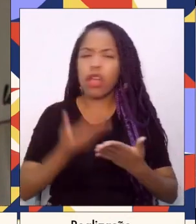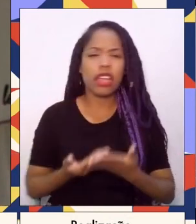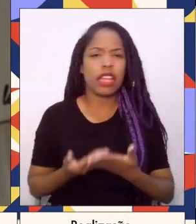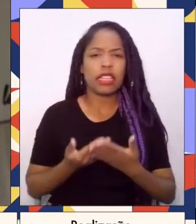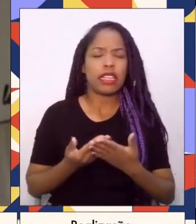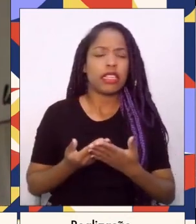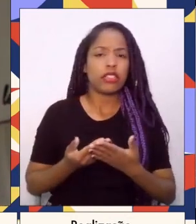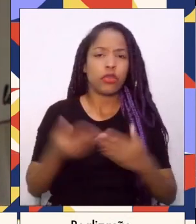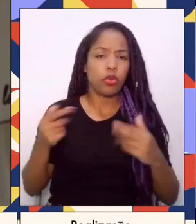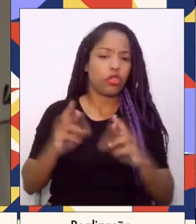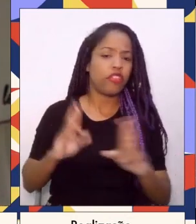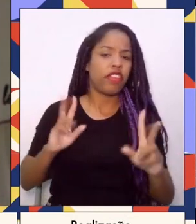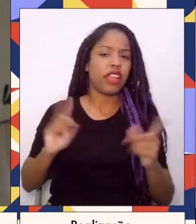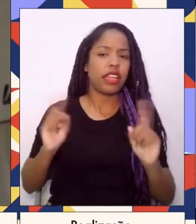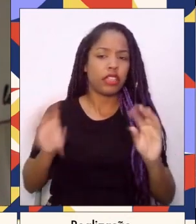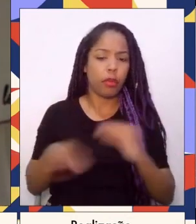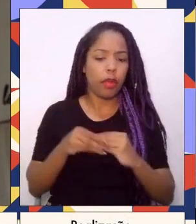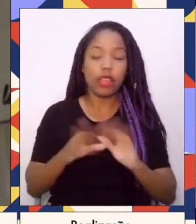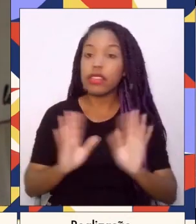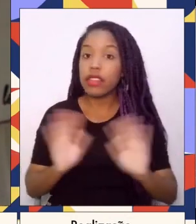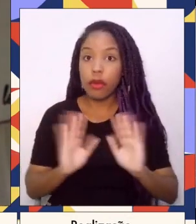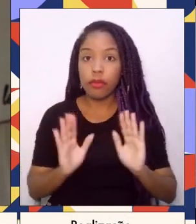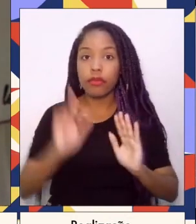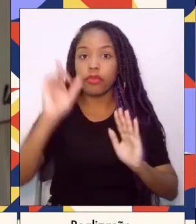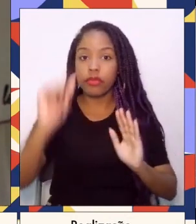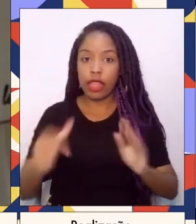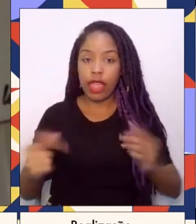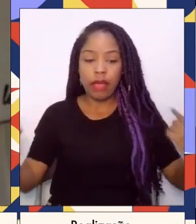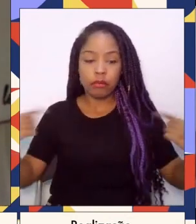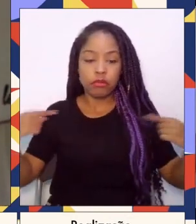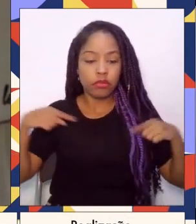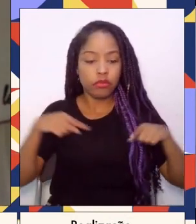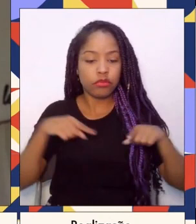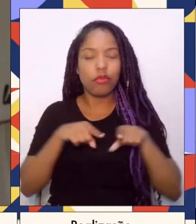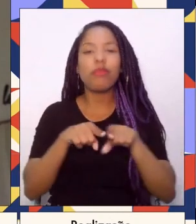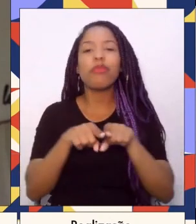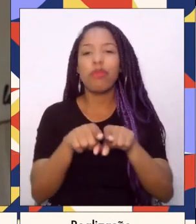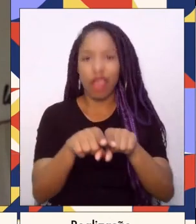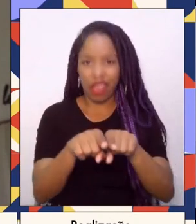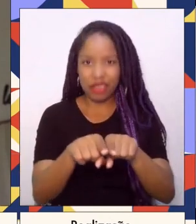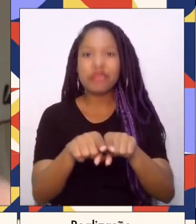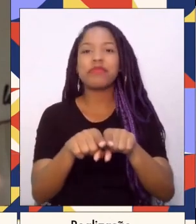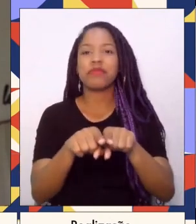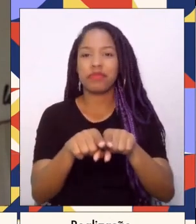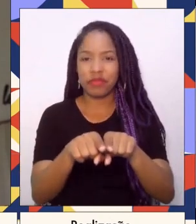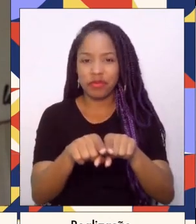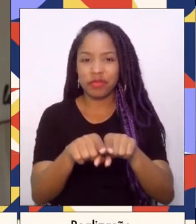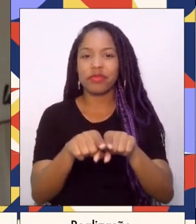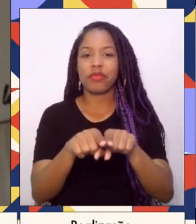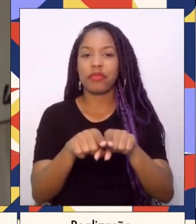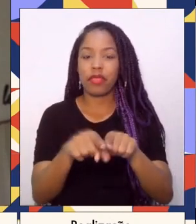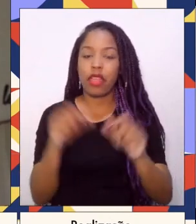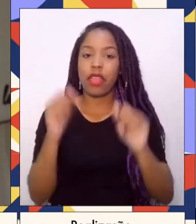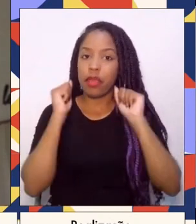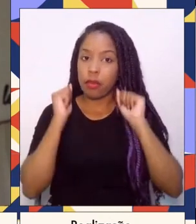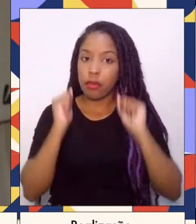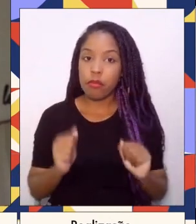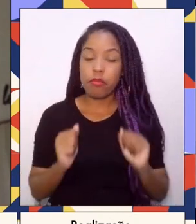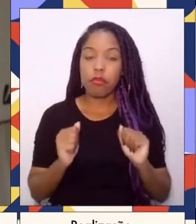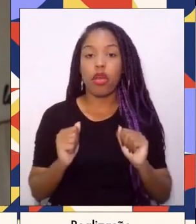sequer complementares eu acredito que são vias que ocorrem paralelamente ou seja elas podem ou não é